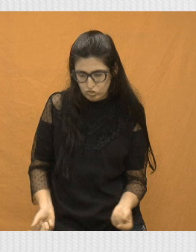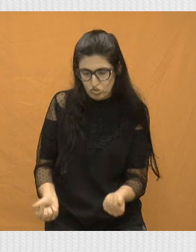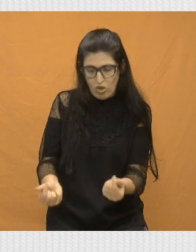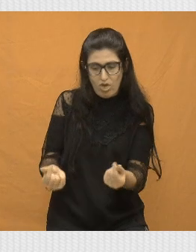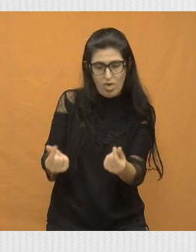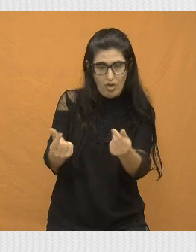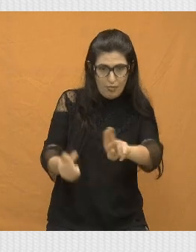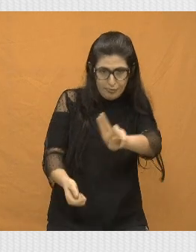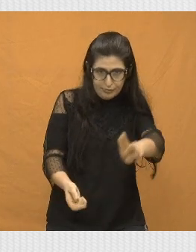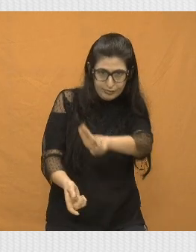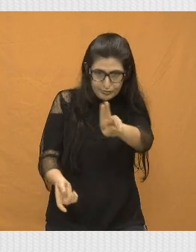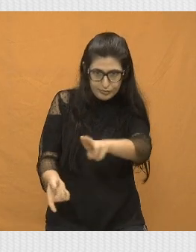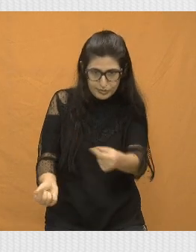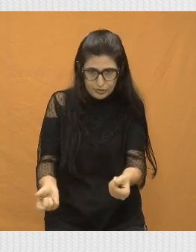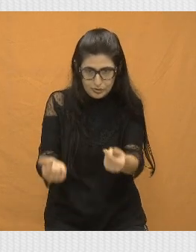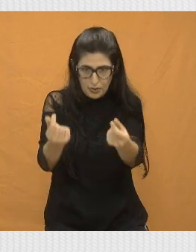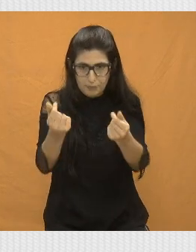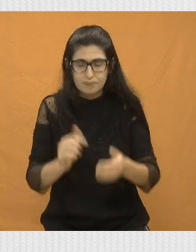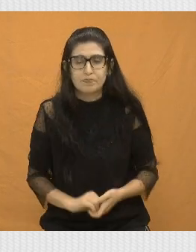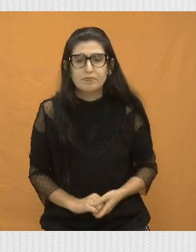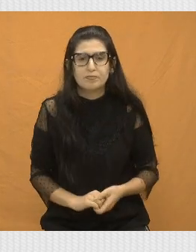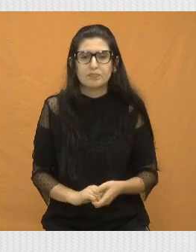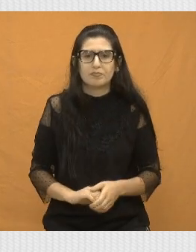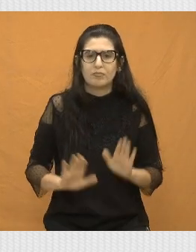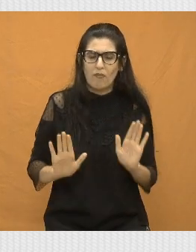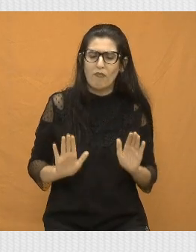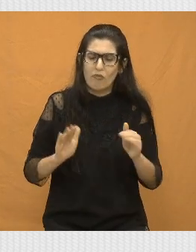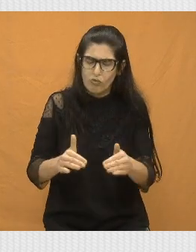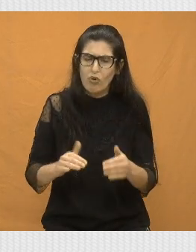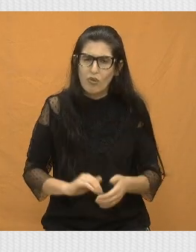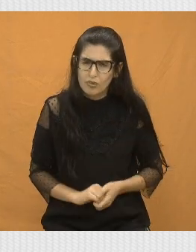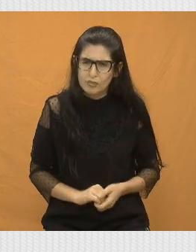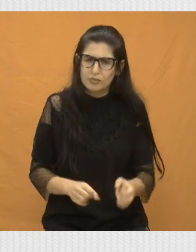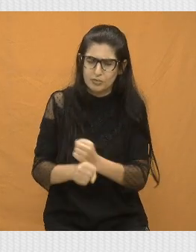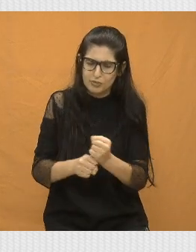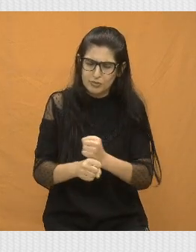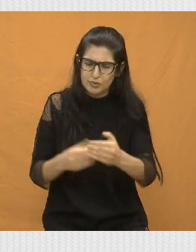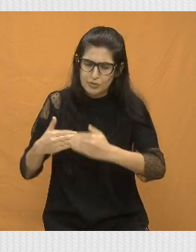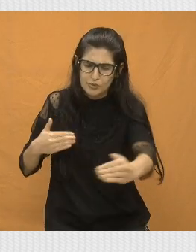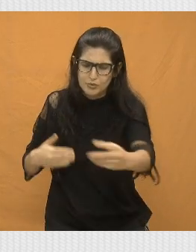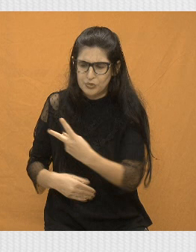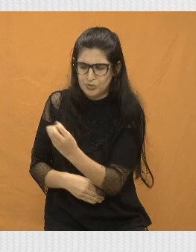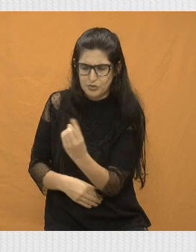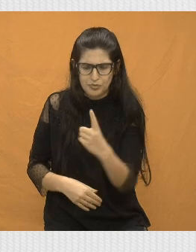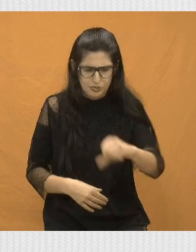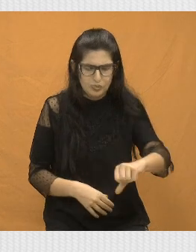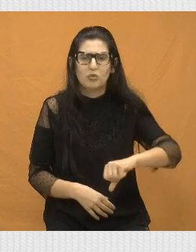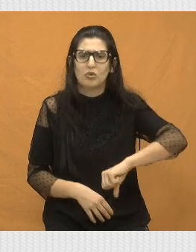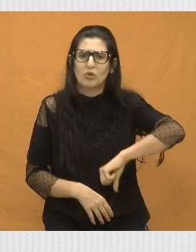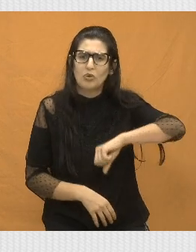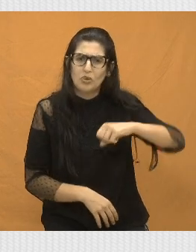Por fontes. Despesa de capital, meta orçamentária anual 2019,